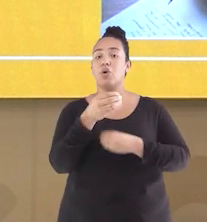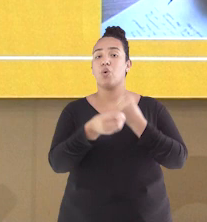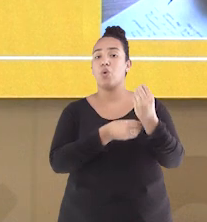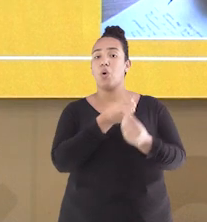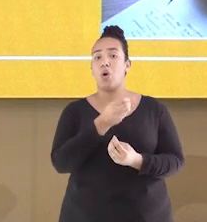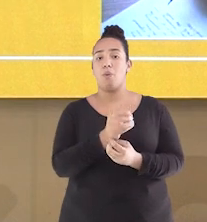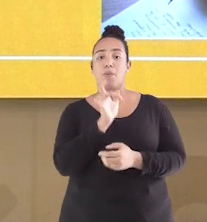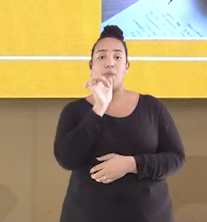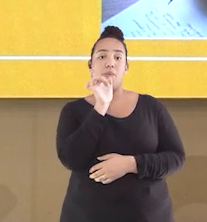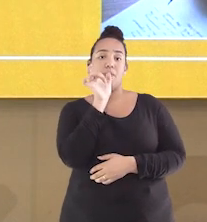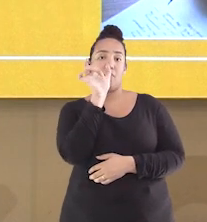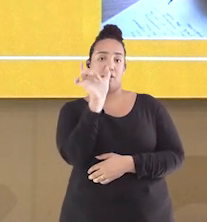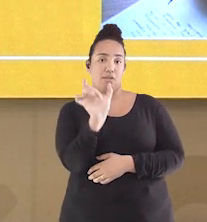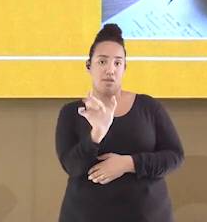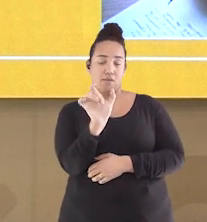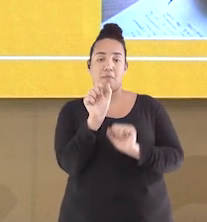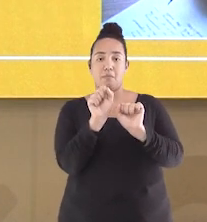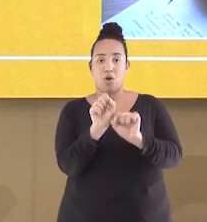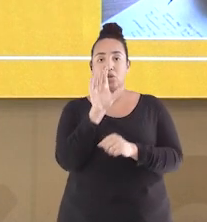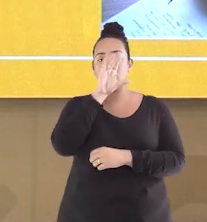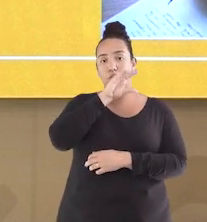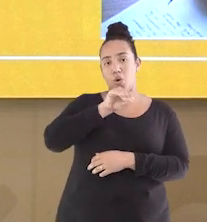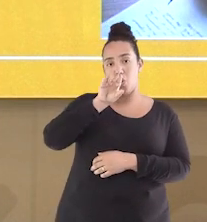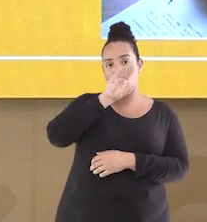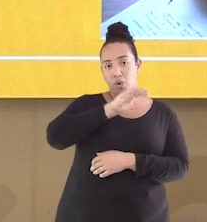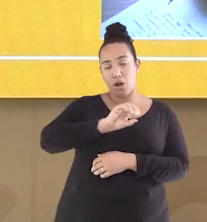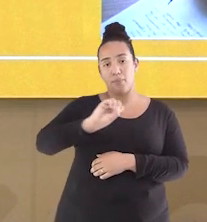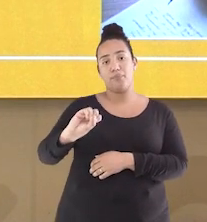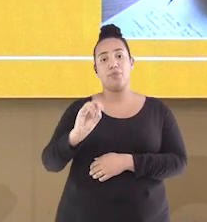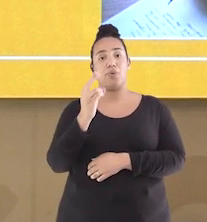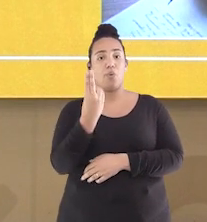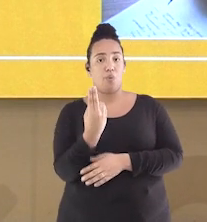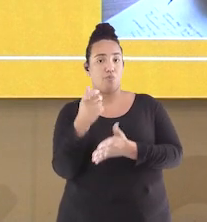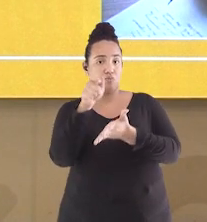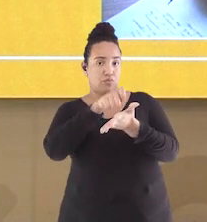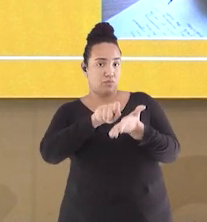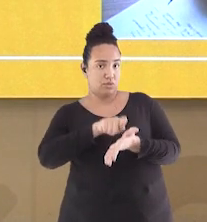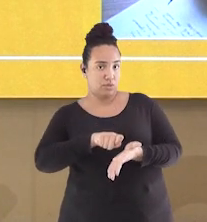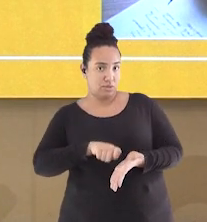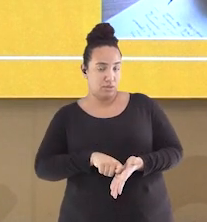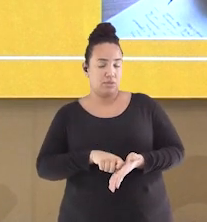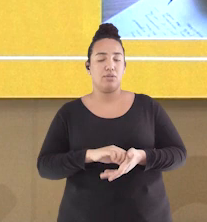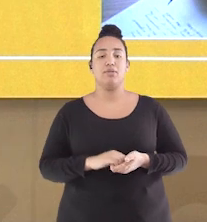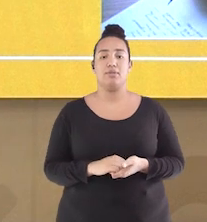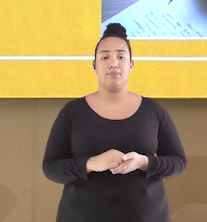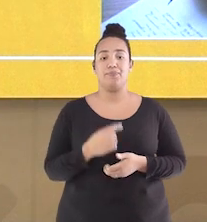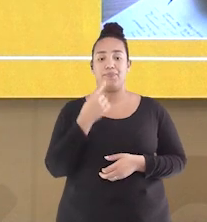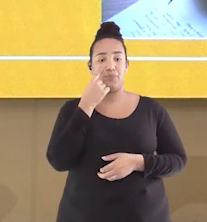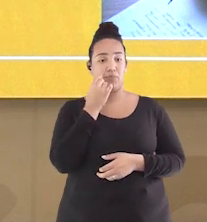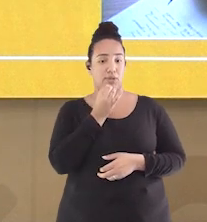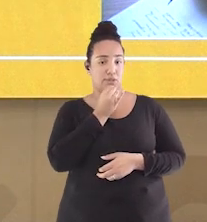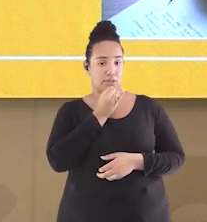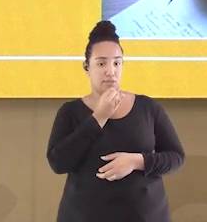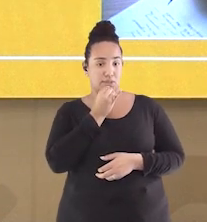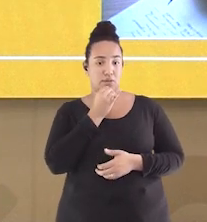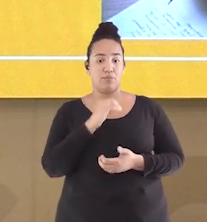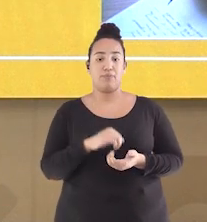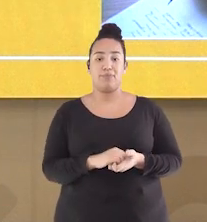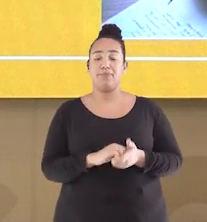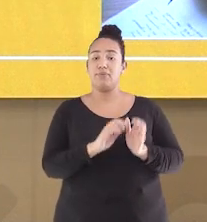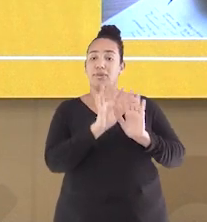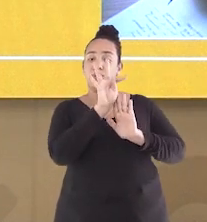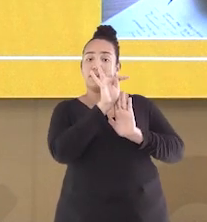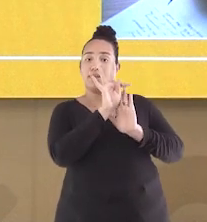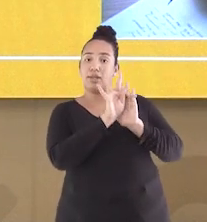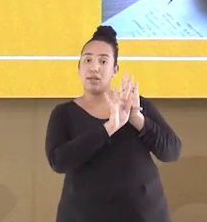da palavra oral e escrita. Exemplos de linguagem verbal são